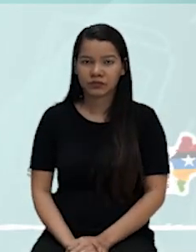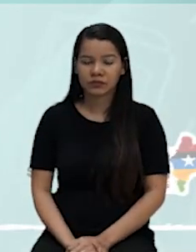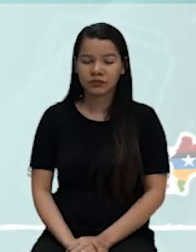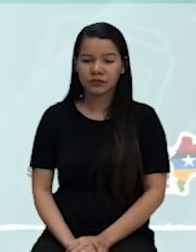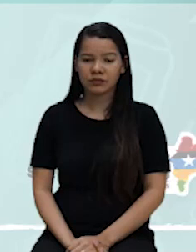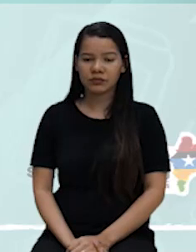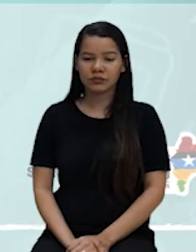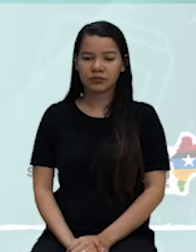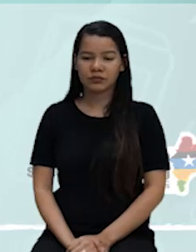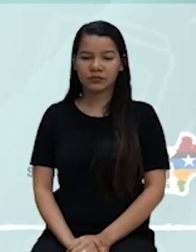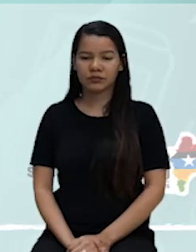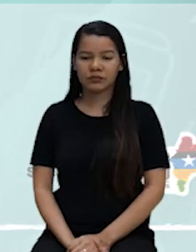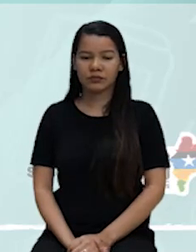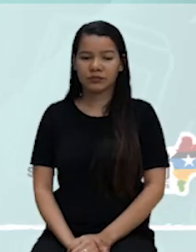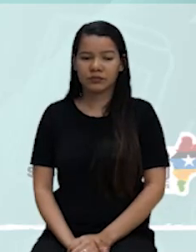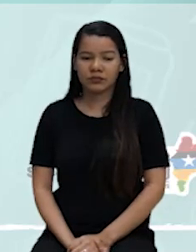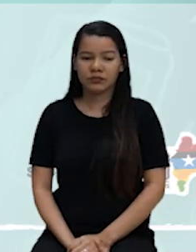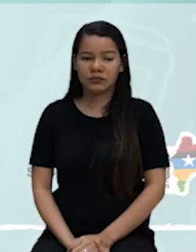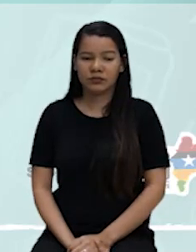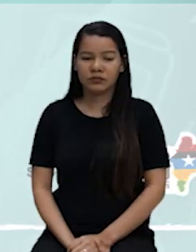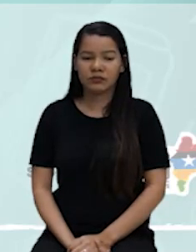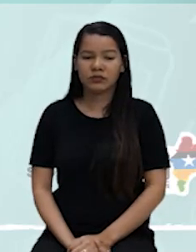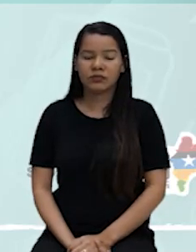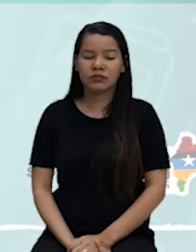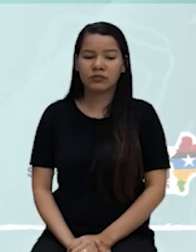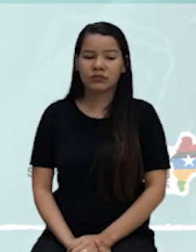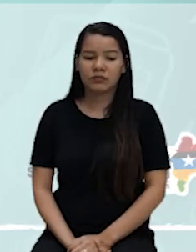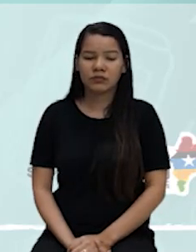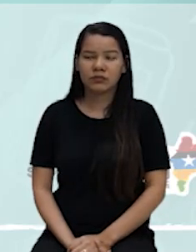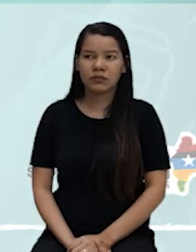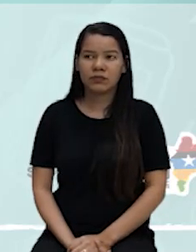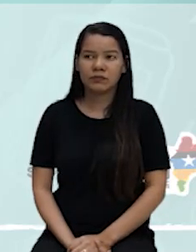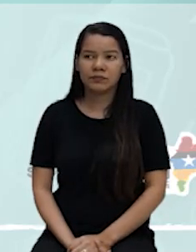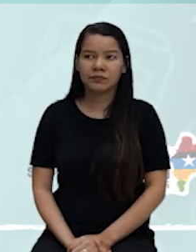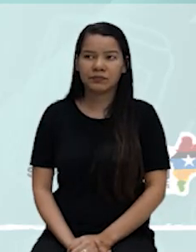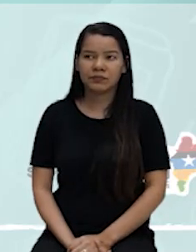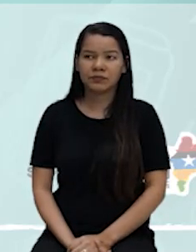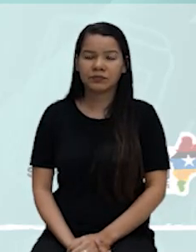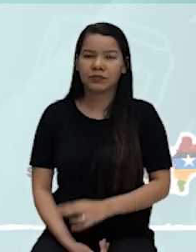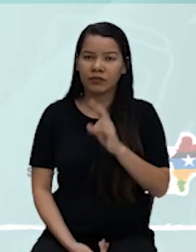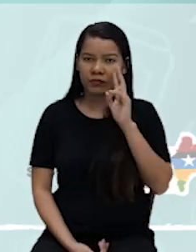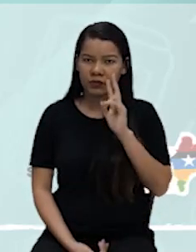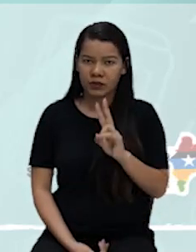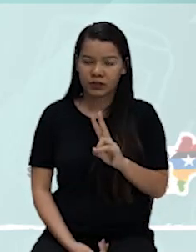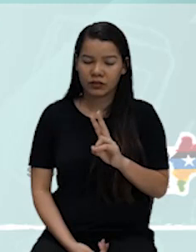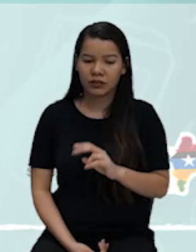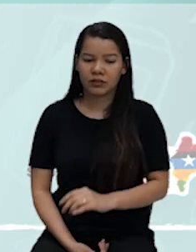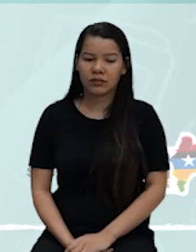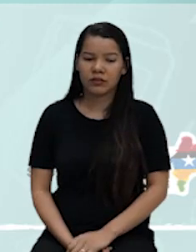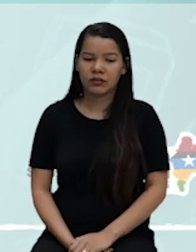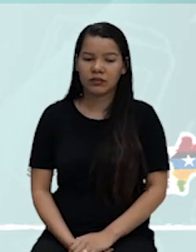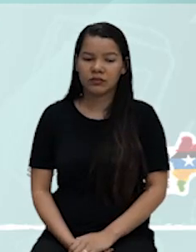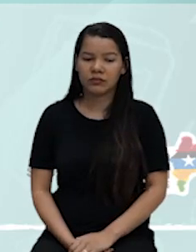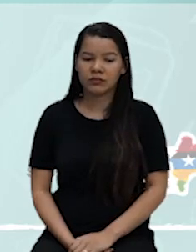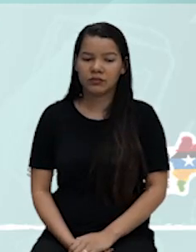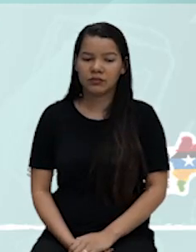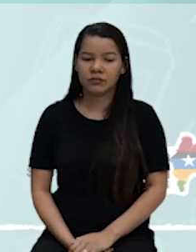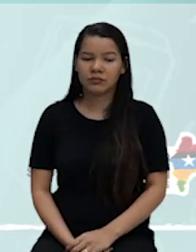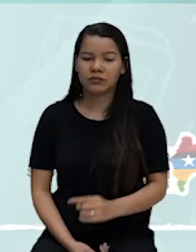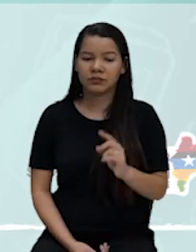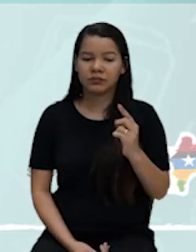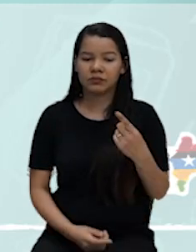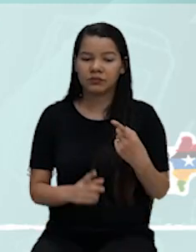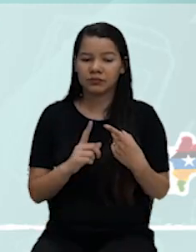reação química, ela pode ser representada por essa equação. Observe na tela. Então, eu tenho